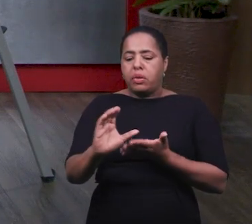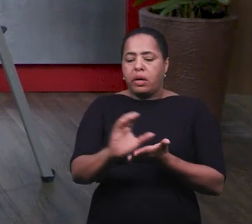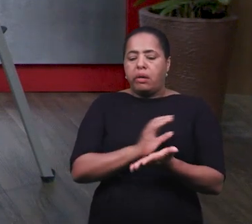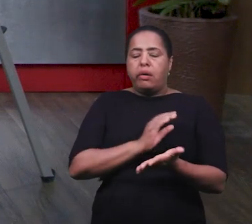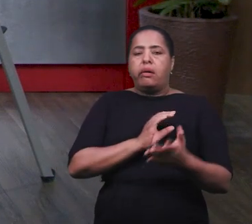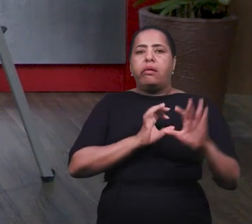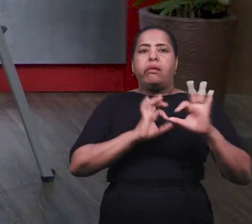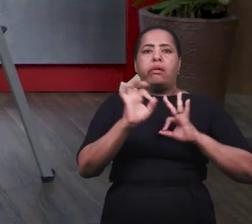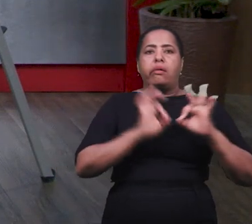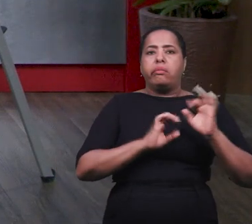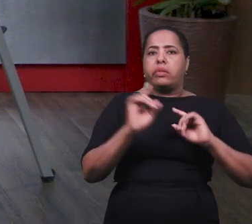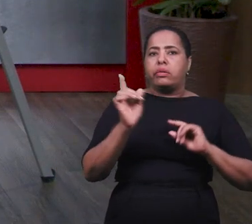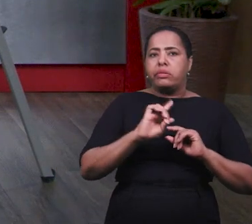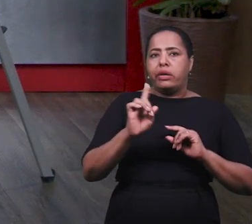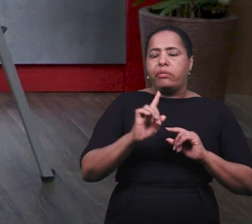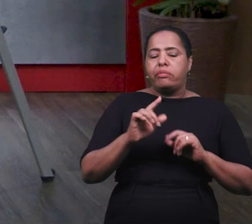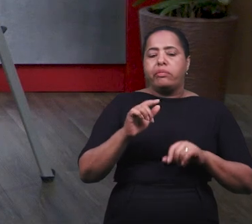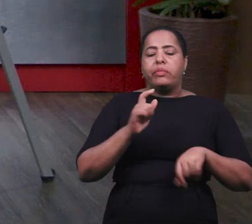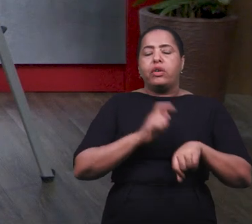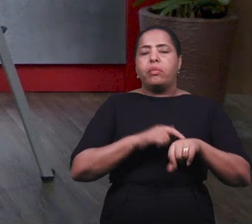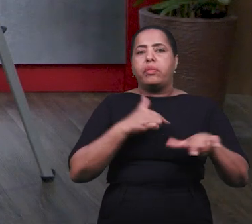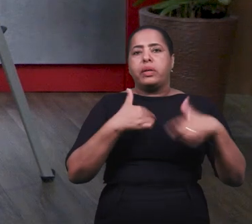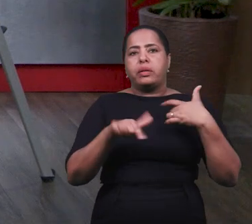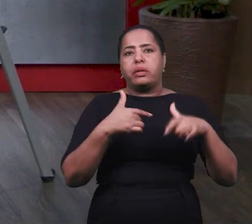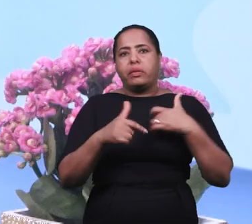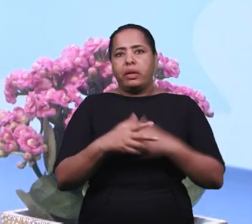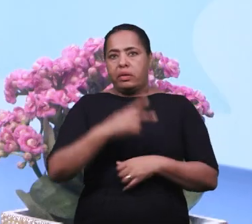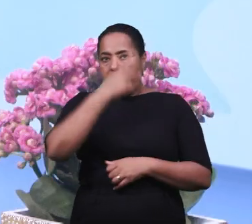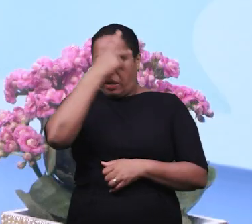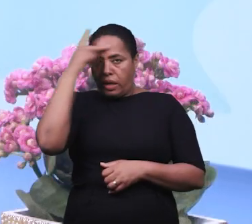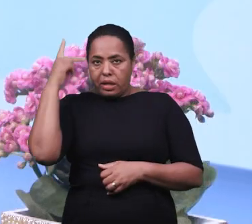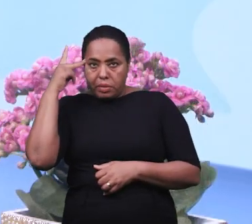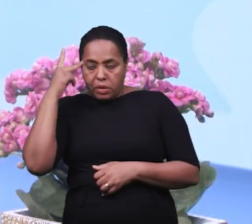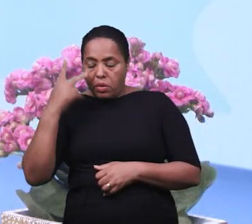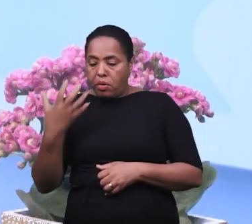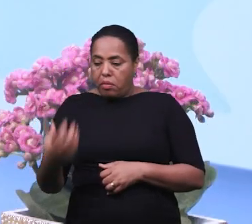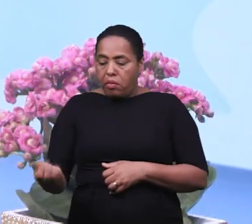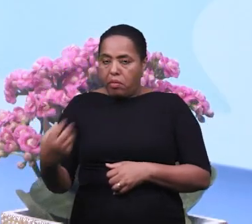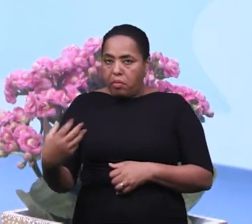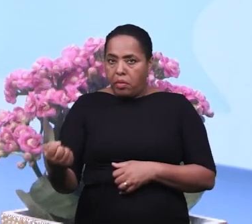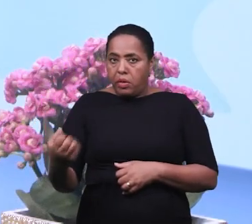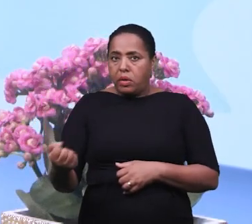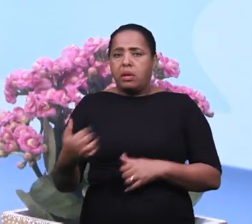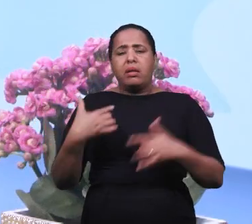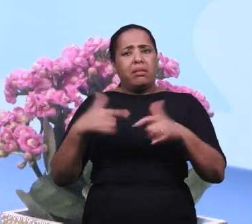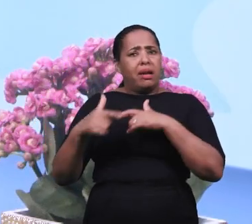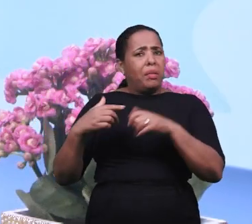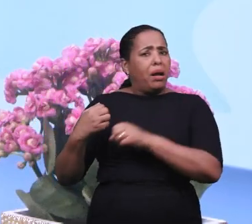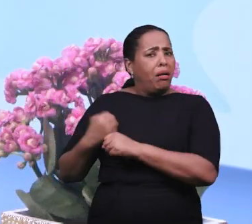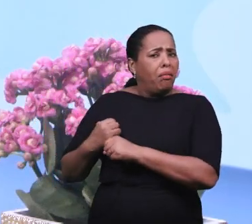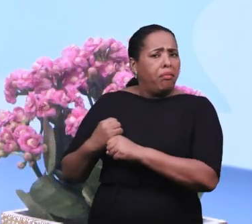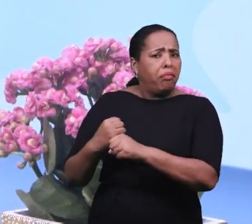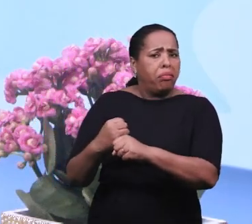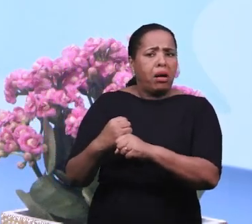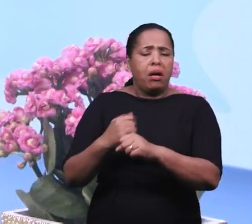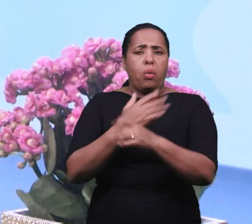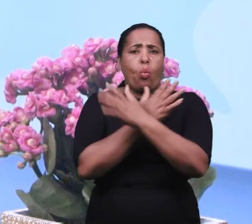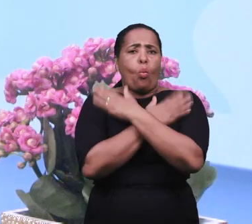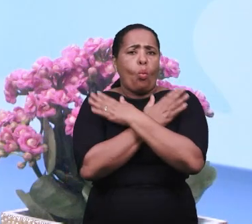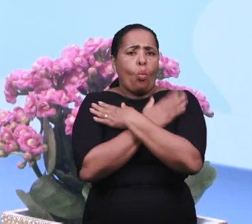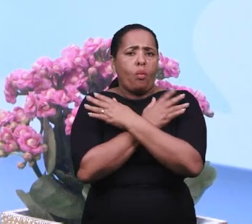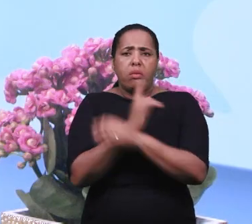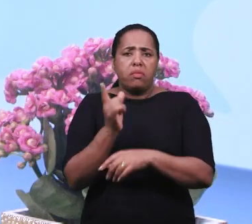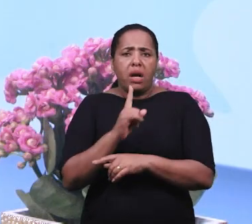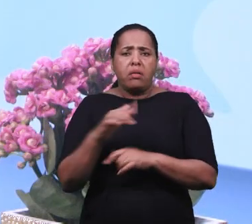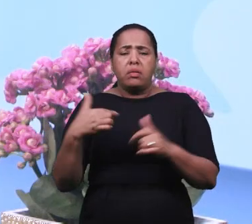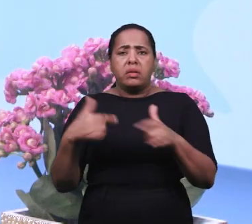organizou quando estava trabalhando. Porque muitas pessoas que recebem benefício hoje trabalhou a vida toda, não ficou desempregada a vida toda,